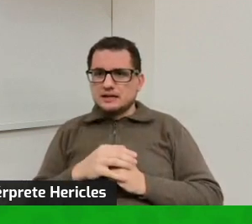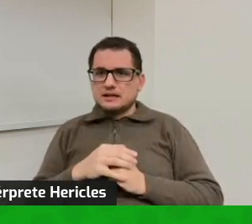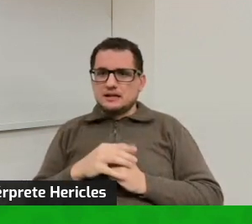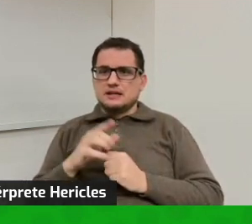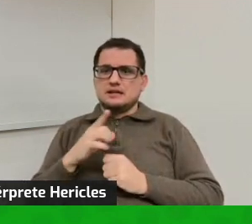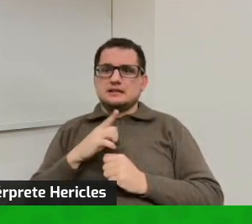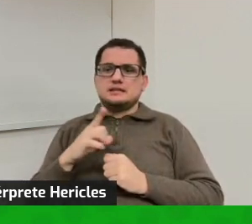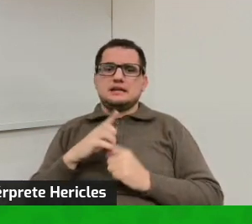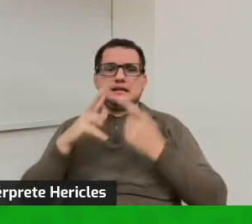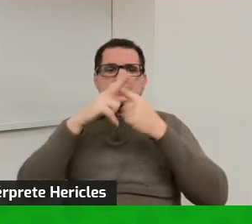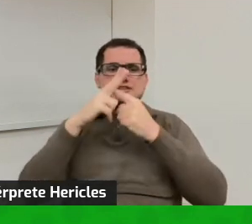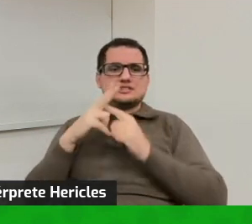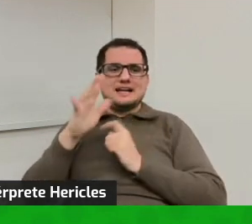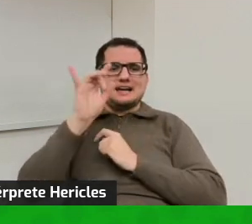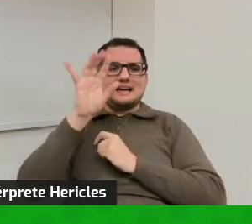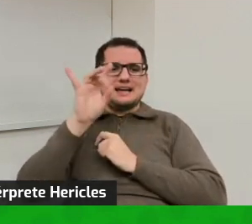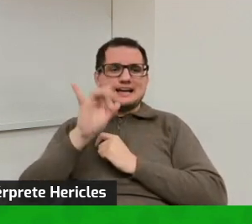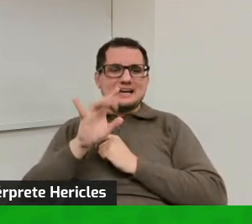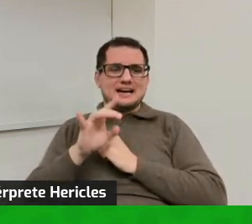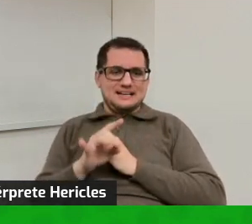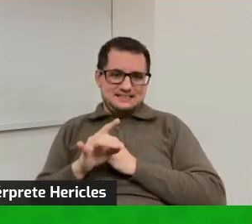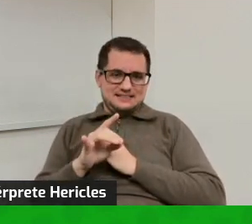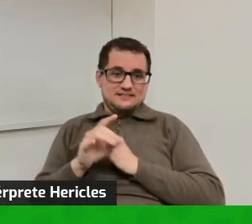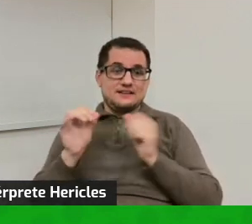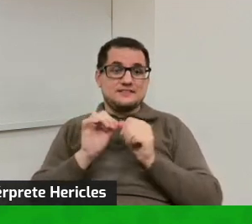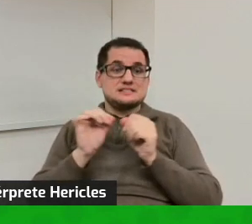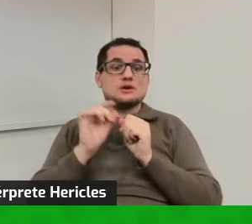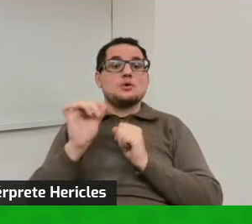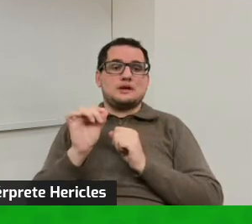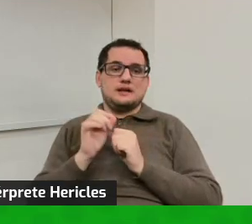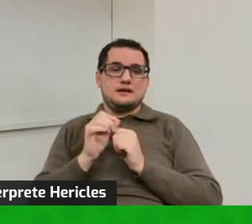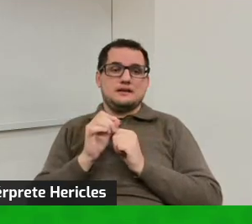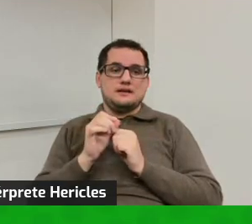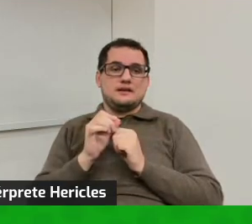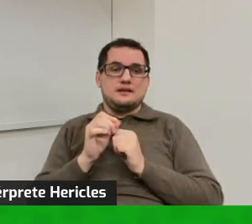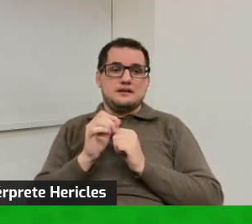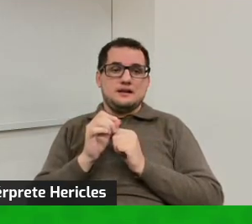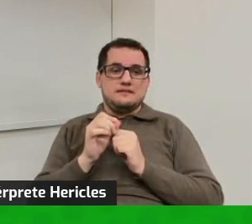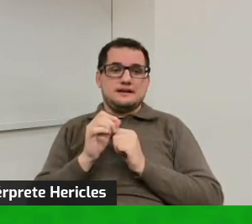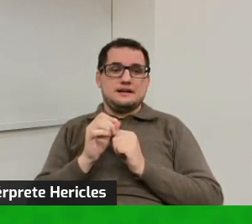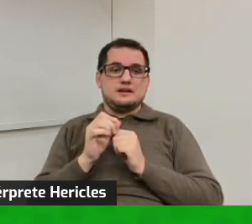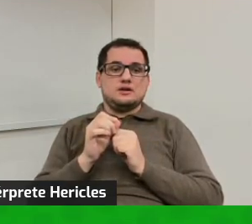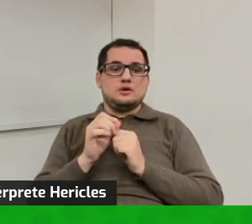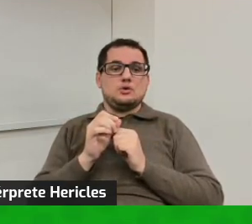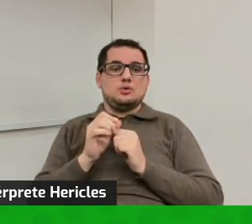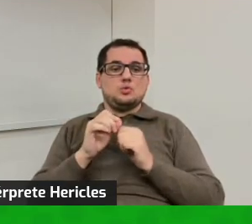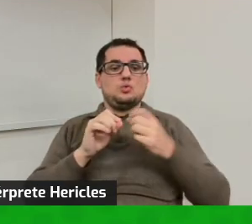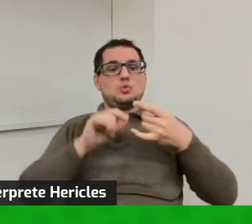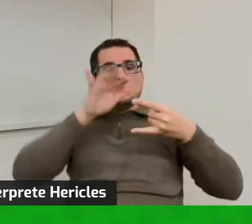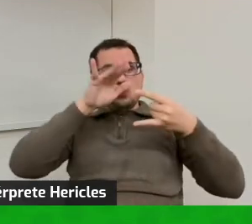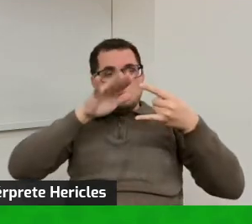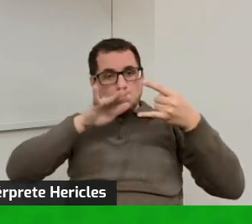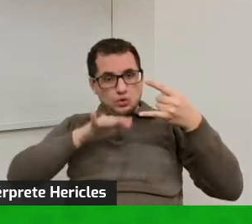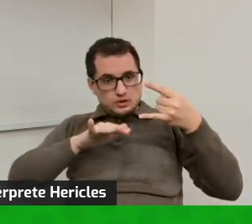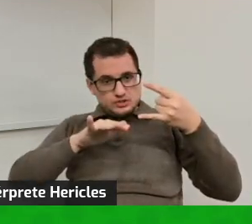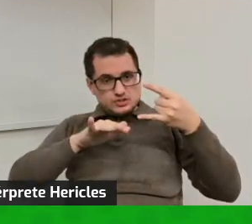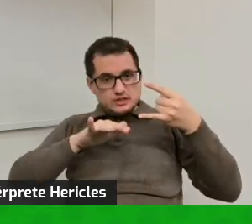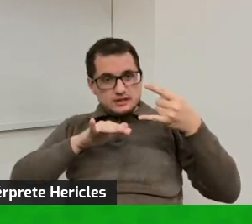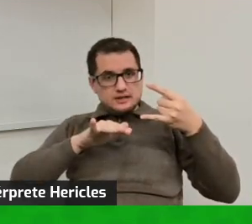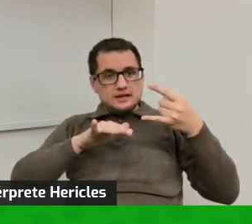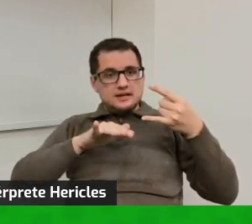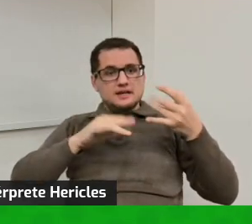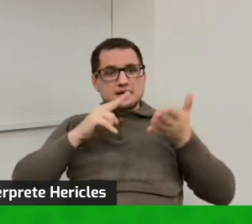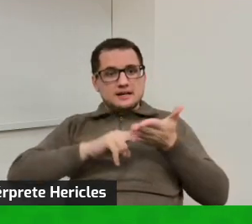documentos individuais, e daí o que ele vai fazer para mim? Ele vai abrir um Word com essa carta página a